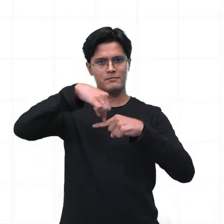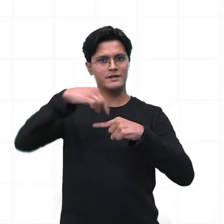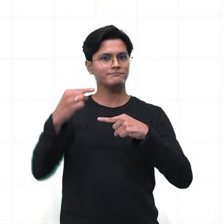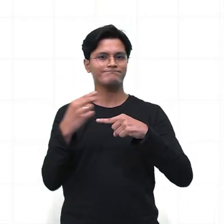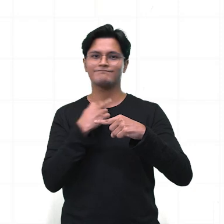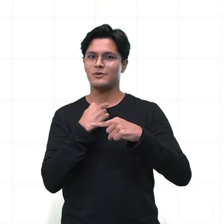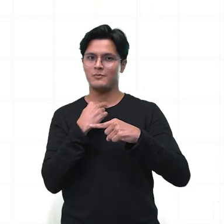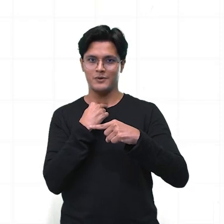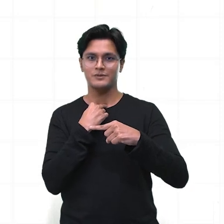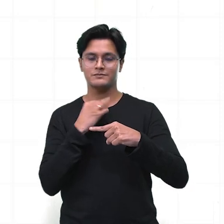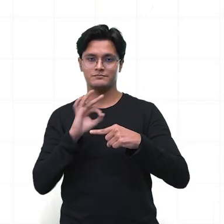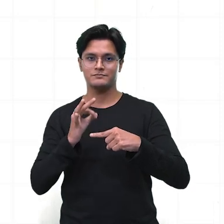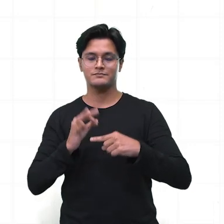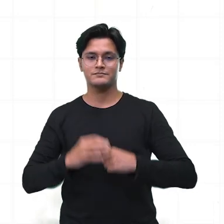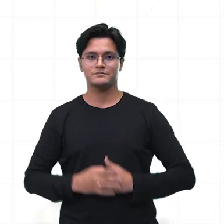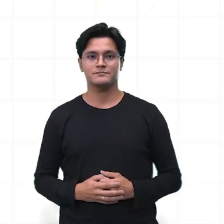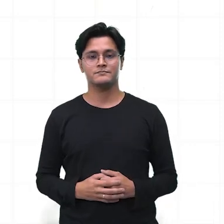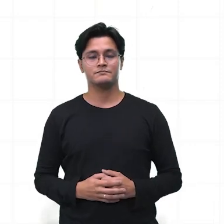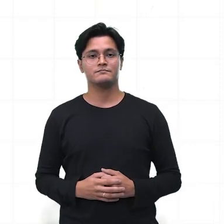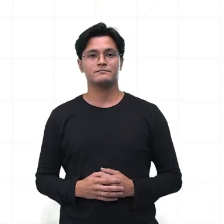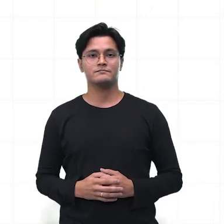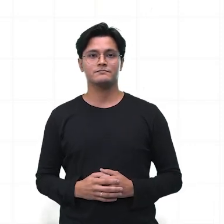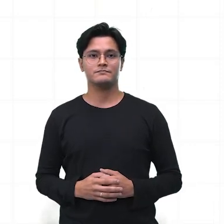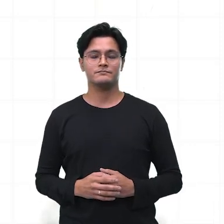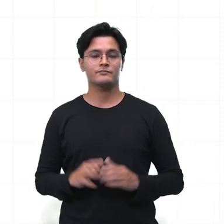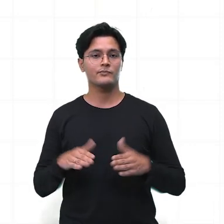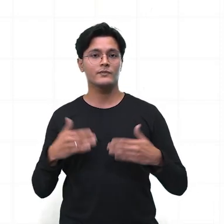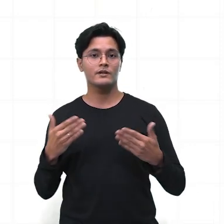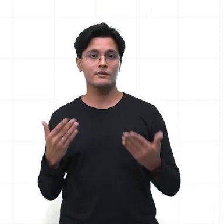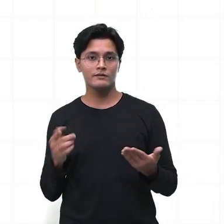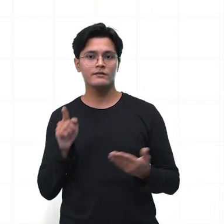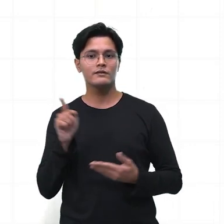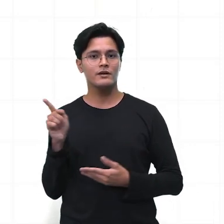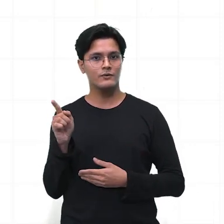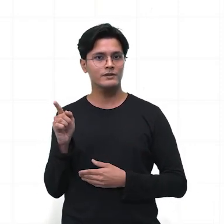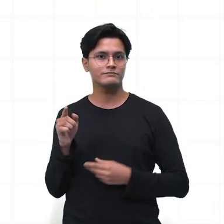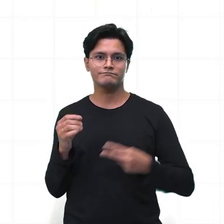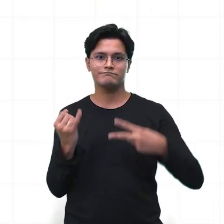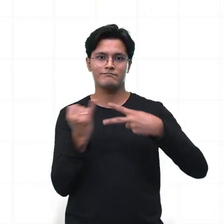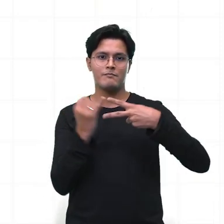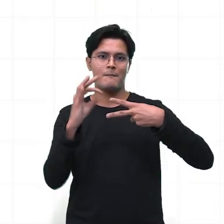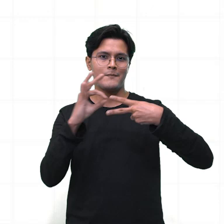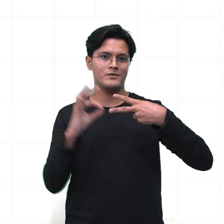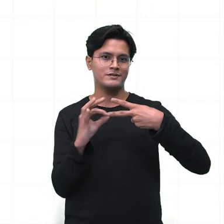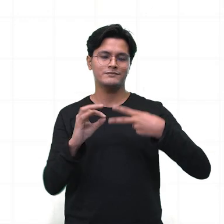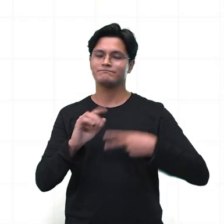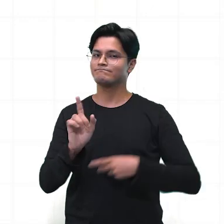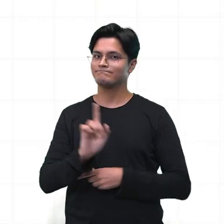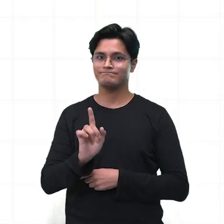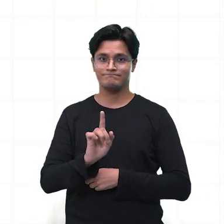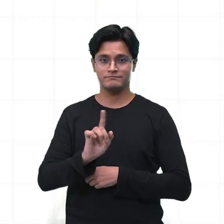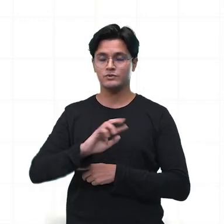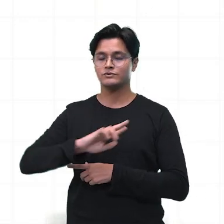pode, tá? Então, nesse caso, nós não temos um polígono, tá?